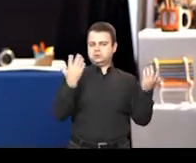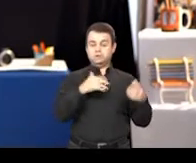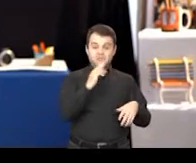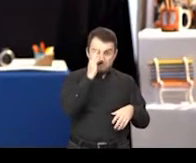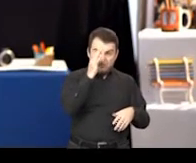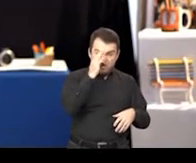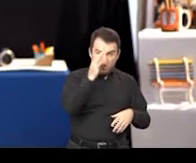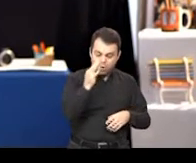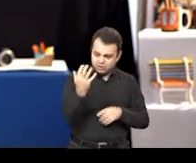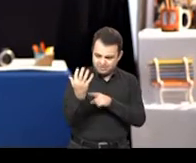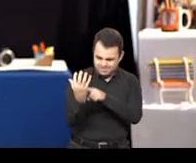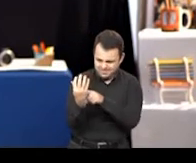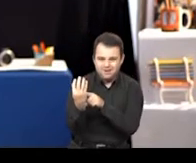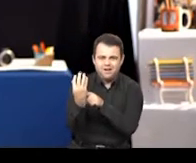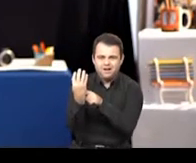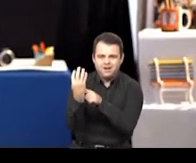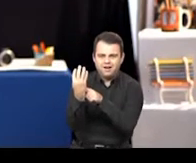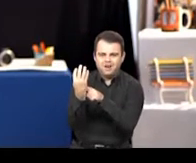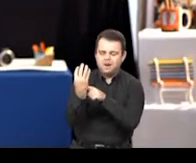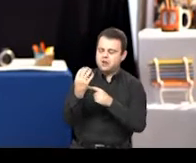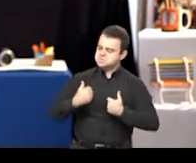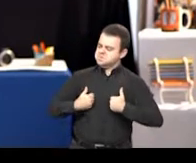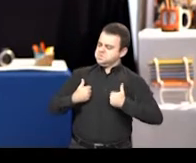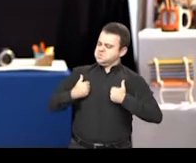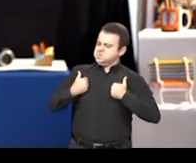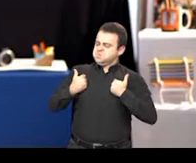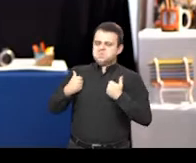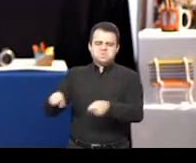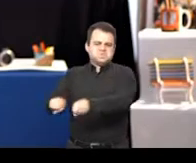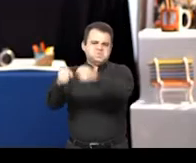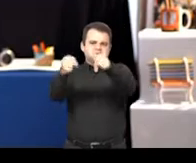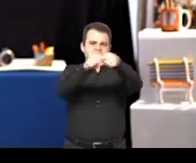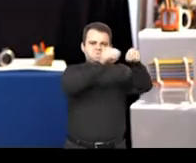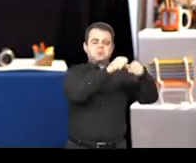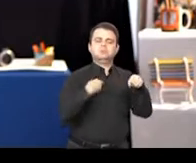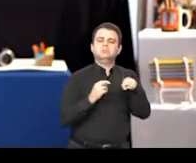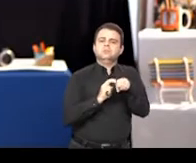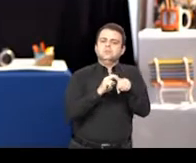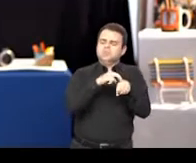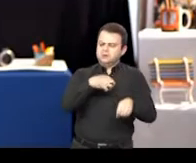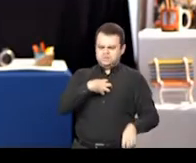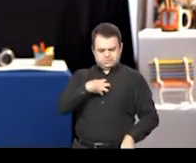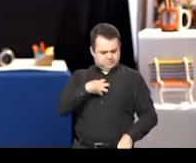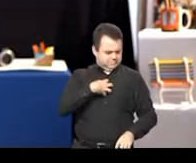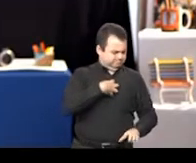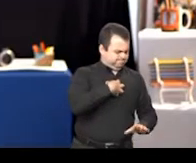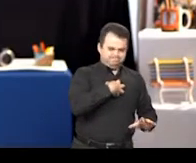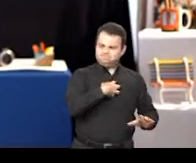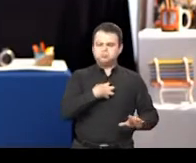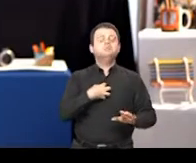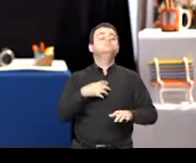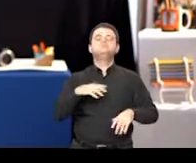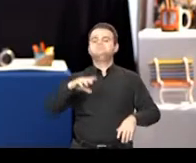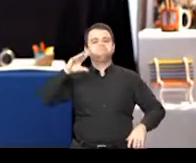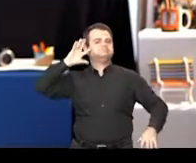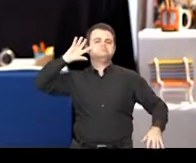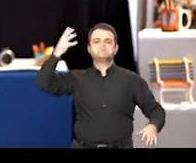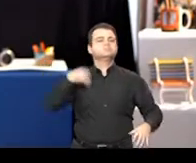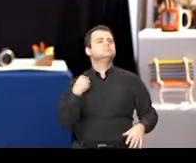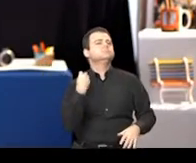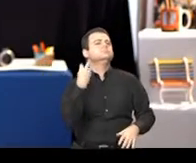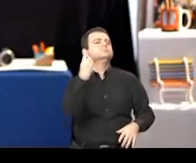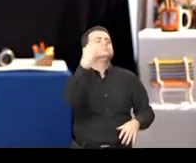da rosa que arruinou a tranquilidade do mundo do Pequeno Príncipe e o levou a começar uma viagem em busca